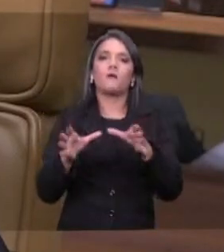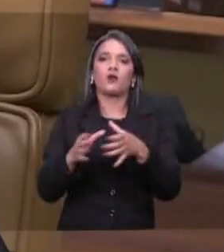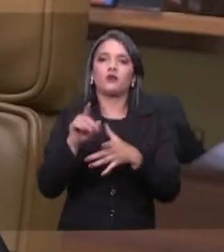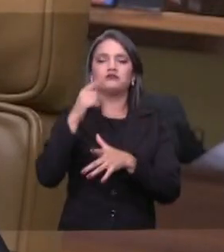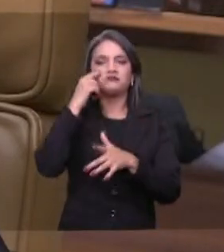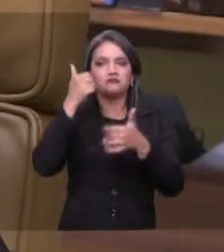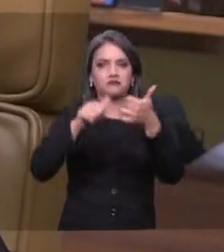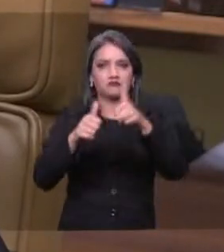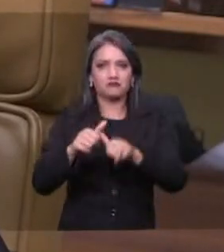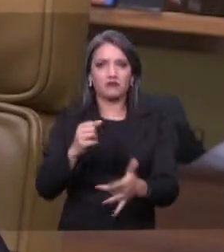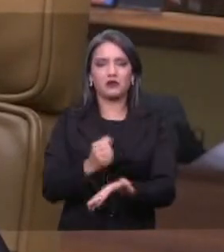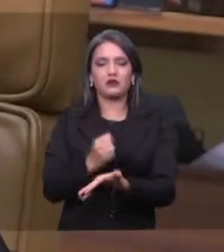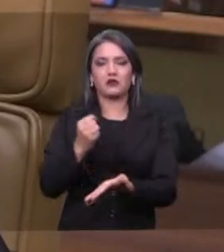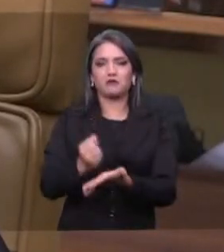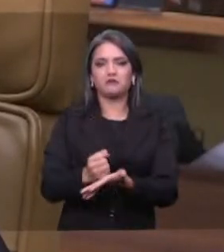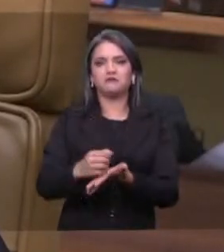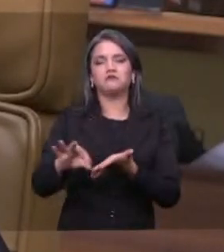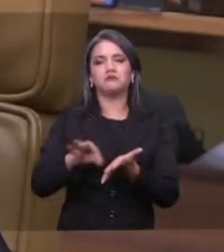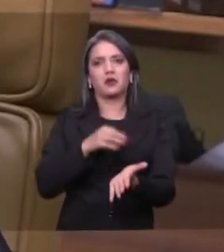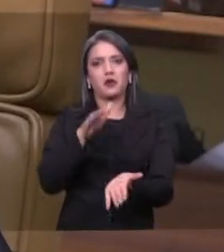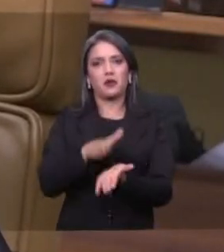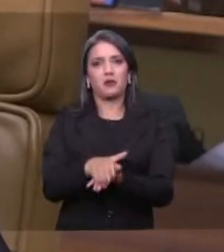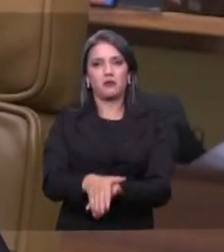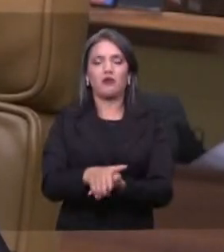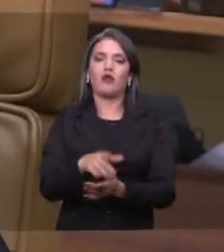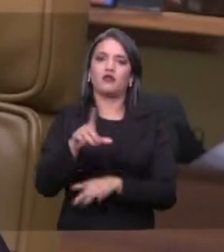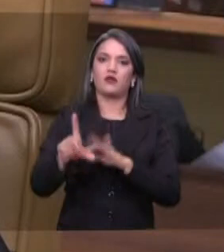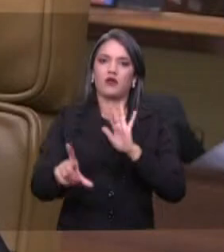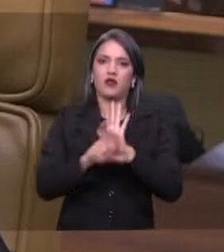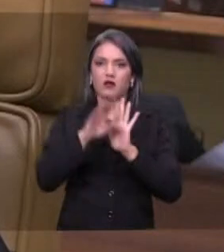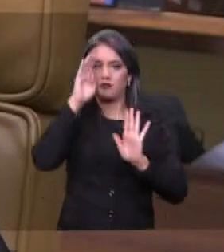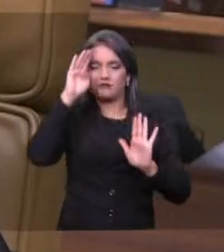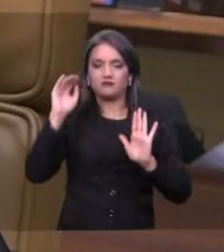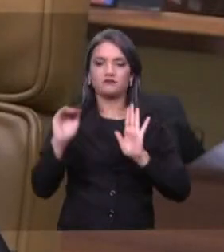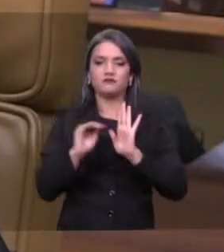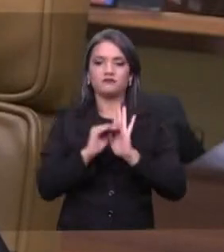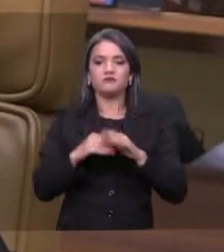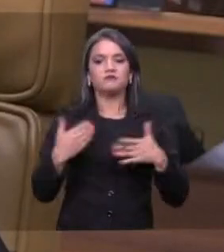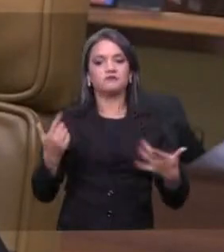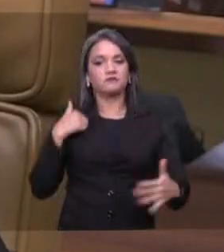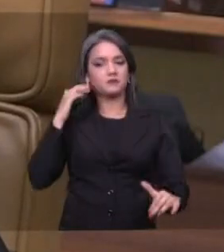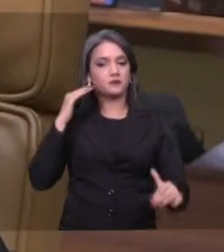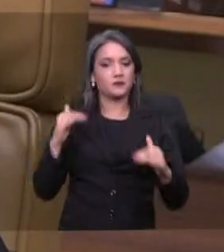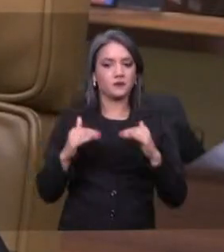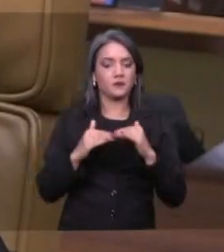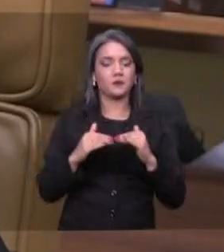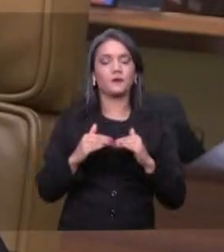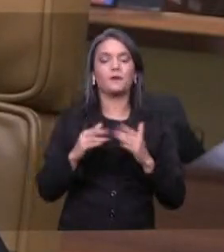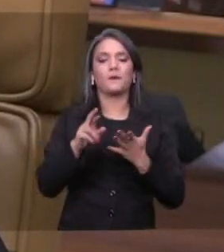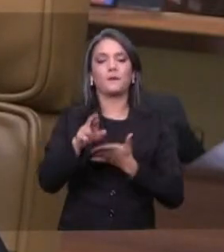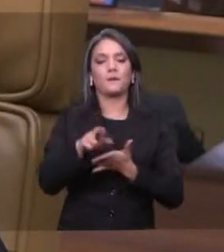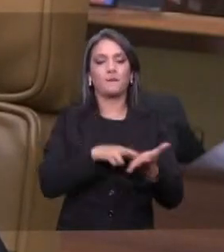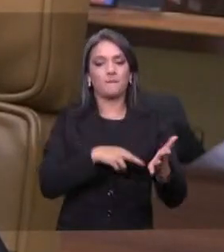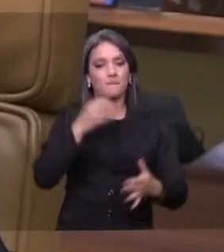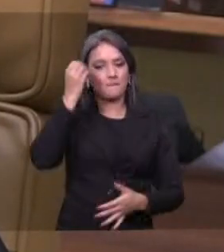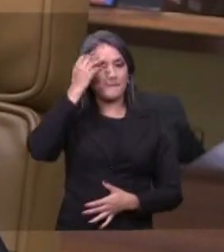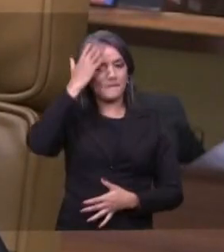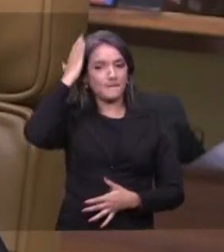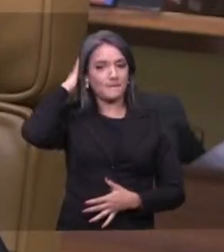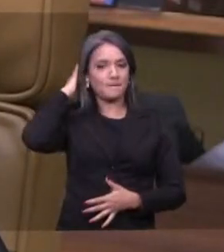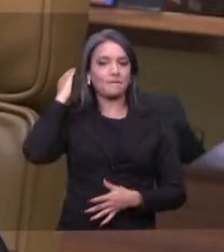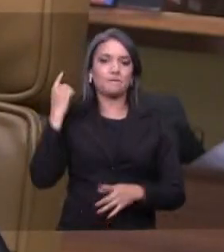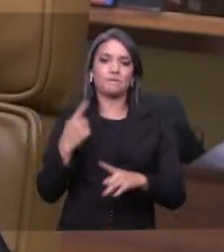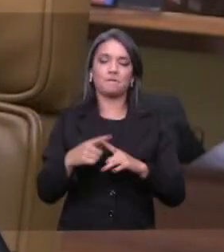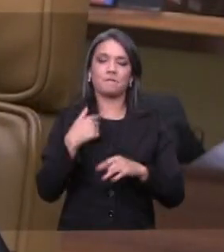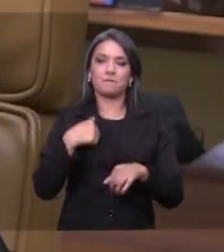fins de homologação na forma da lei. Então, aqui estou a acompanhar a sua excelência, o eminente relator, porque também